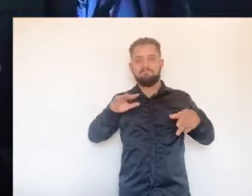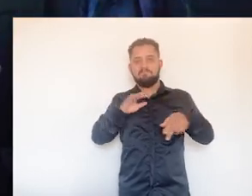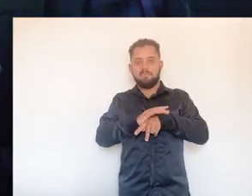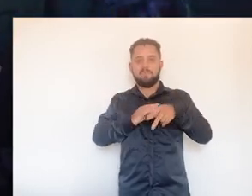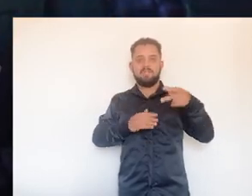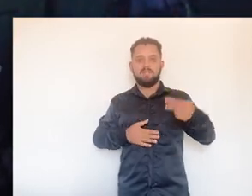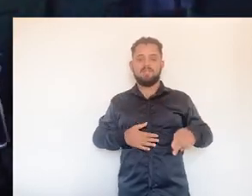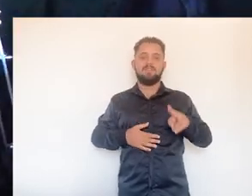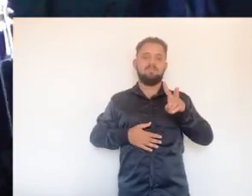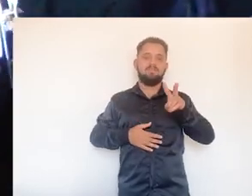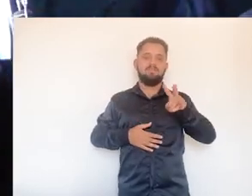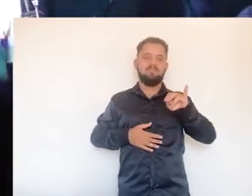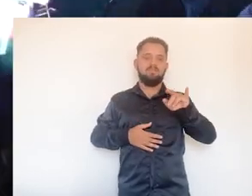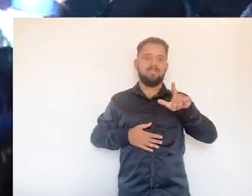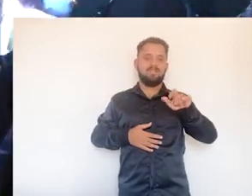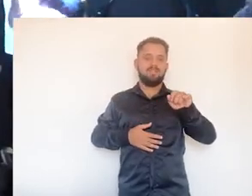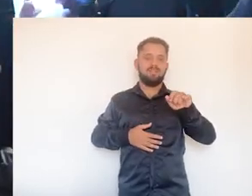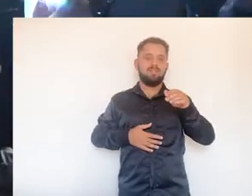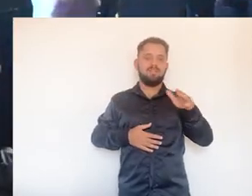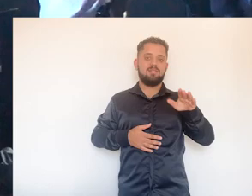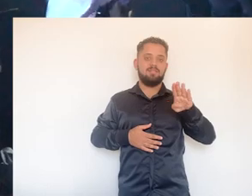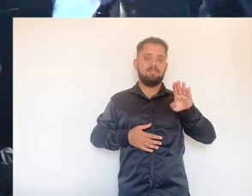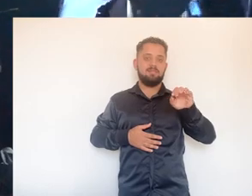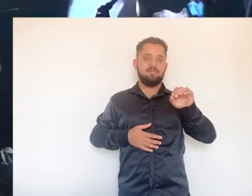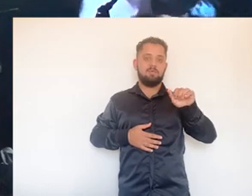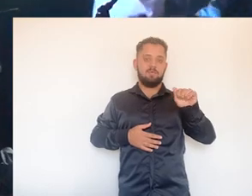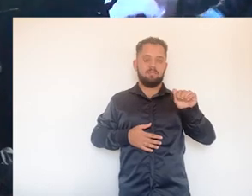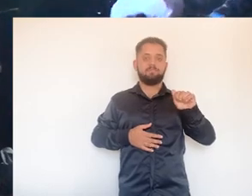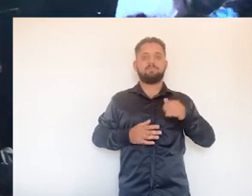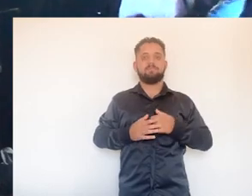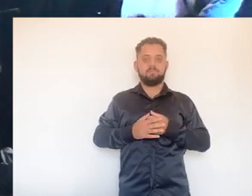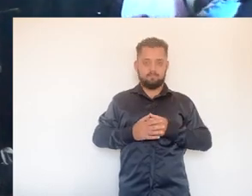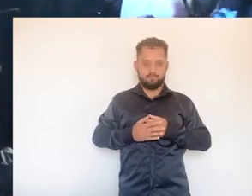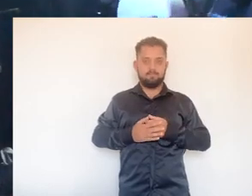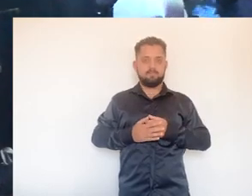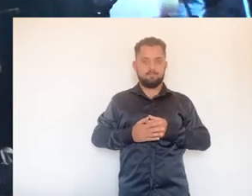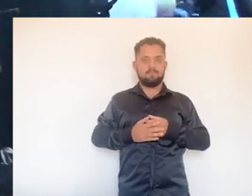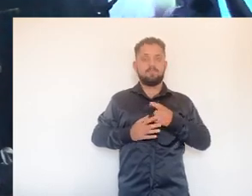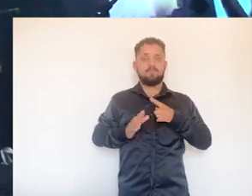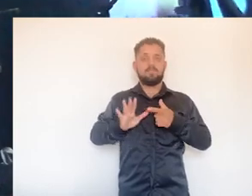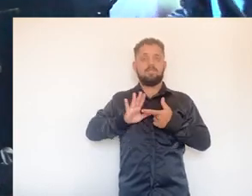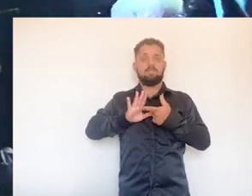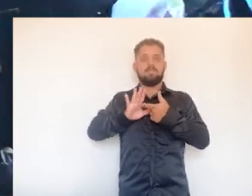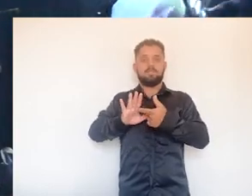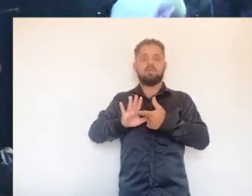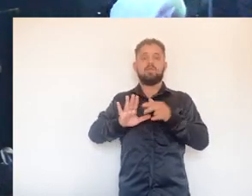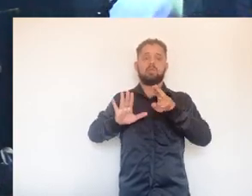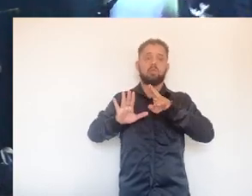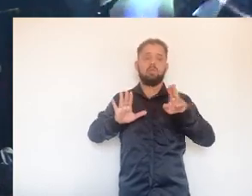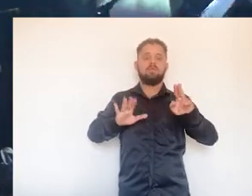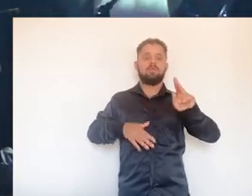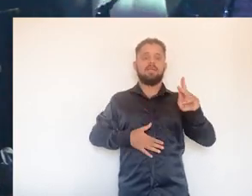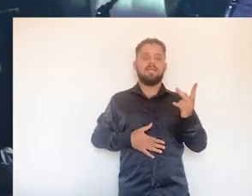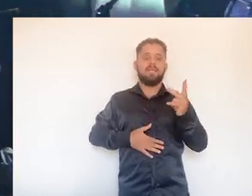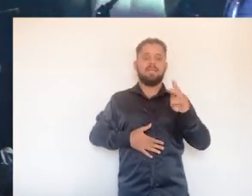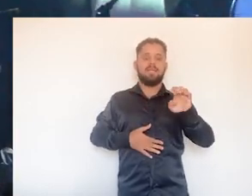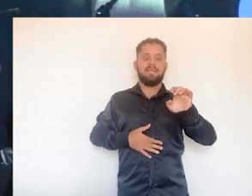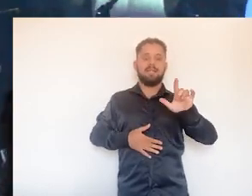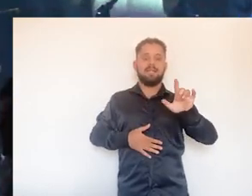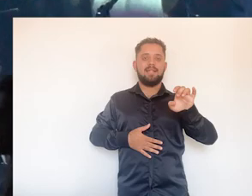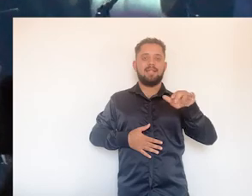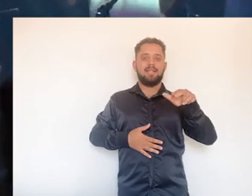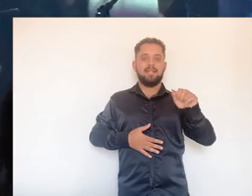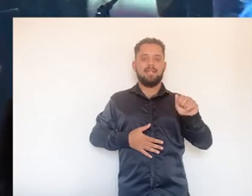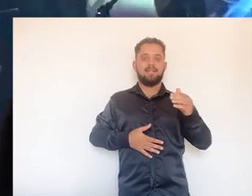não, meu irmão? Muito obrigada. Nós teremos agora a apresentação de Helena Caetana.